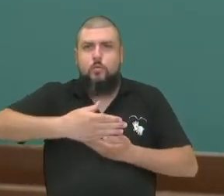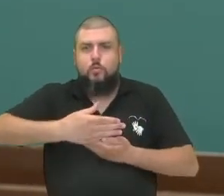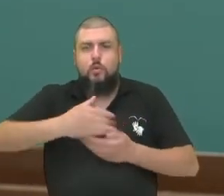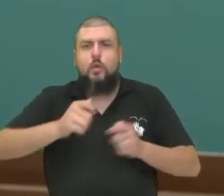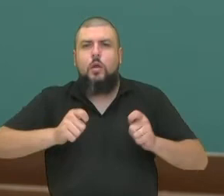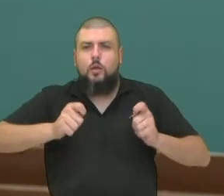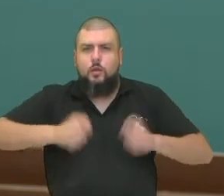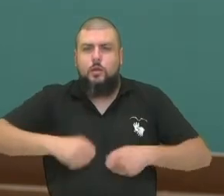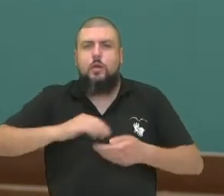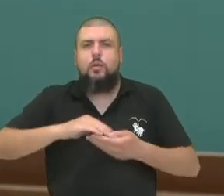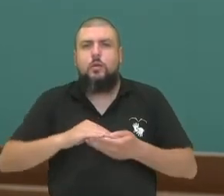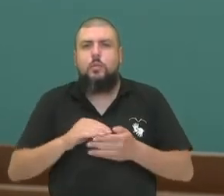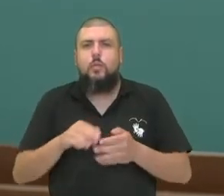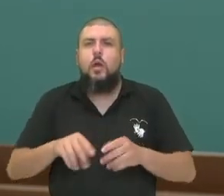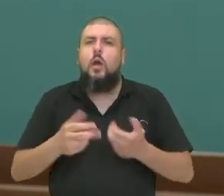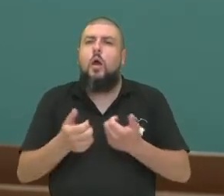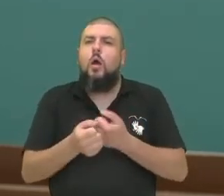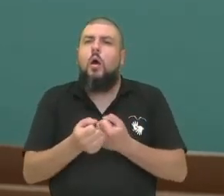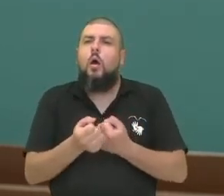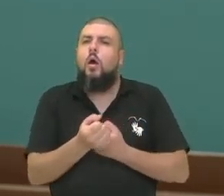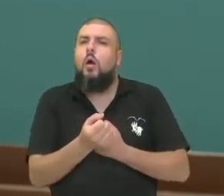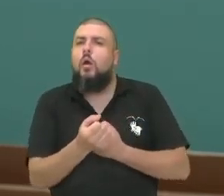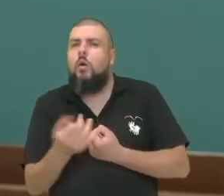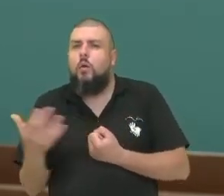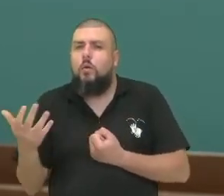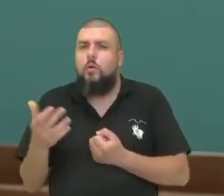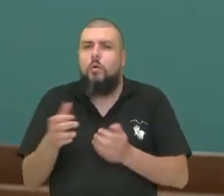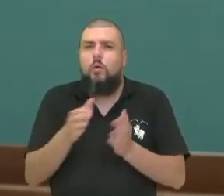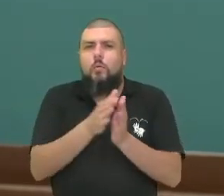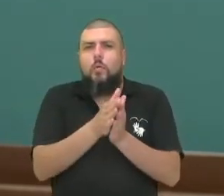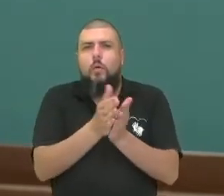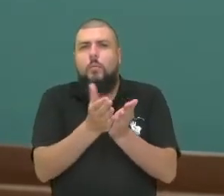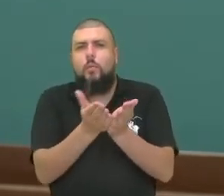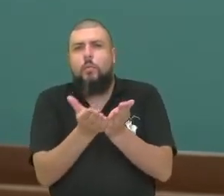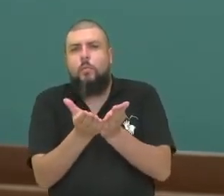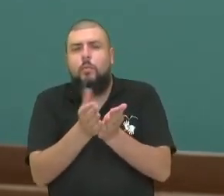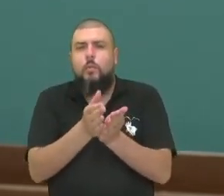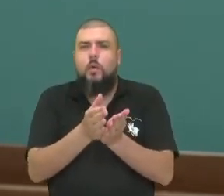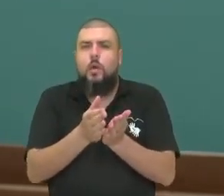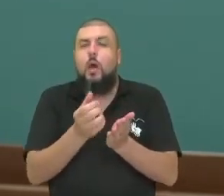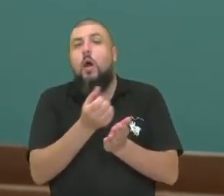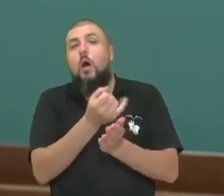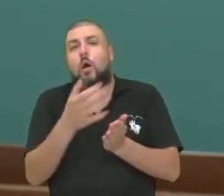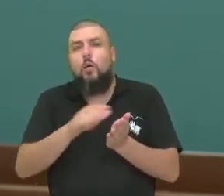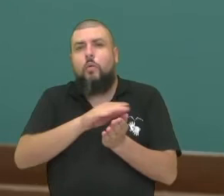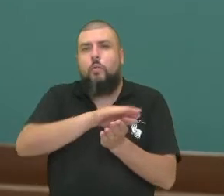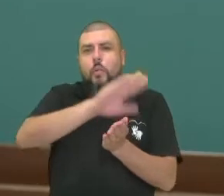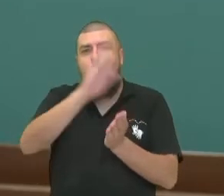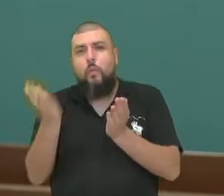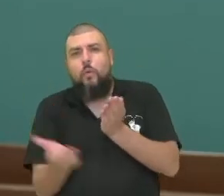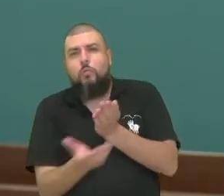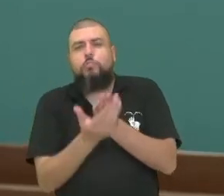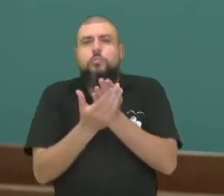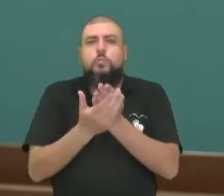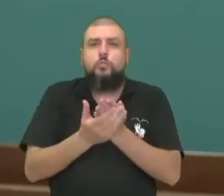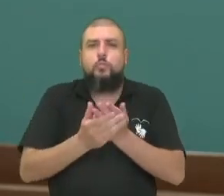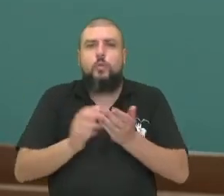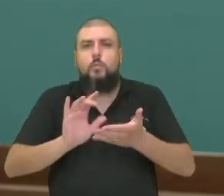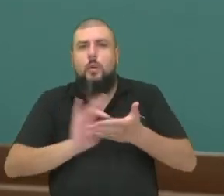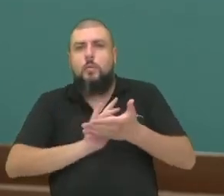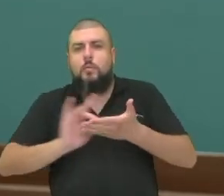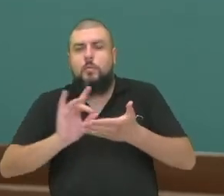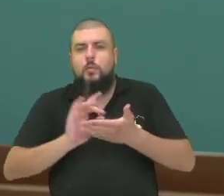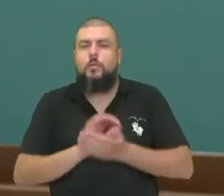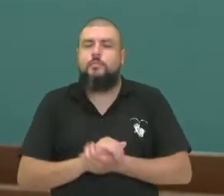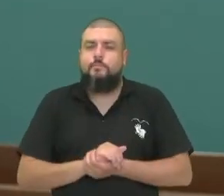dependendo tem alguns café dobram né com inteiro né viram tablet sim tem vários aí que tem essas possibilidades